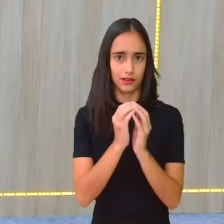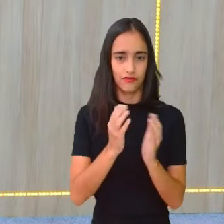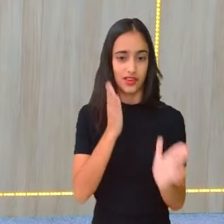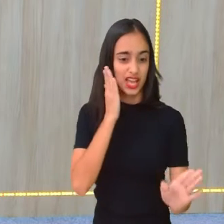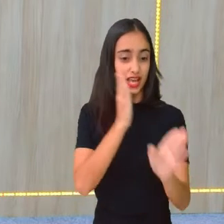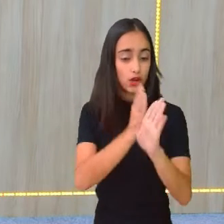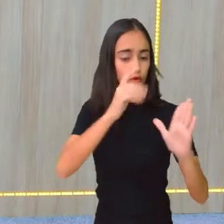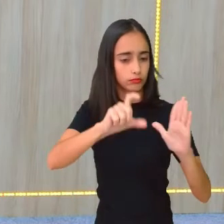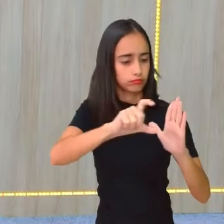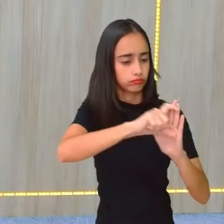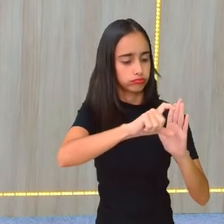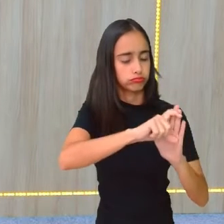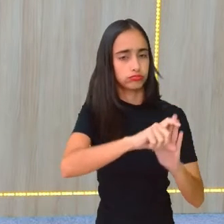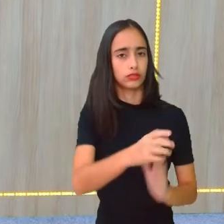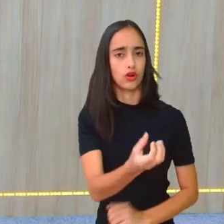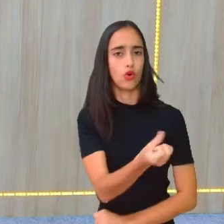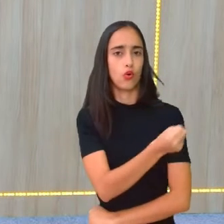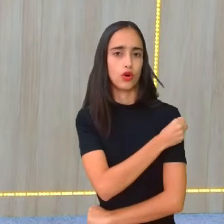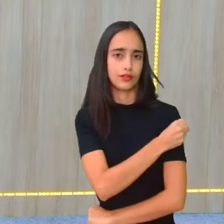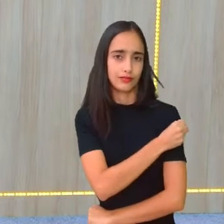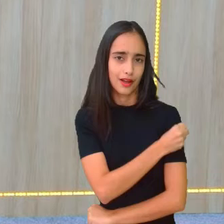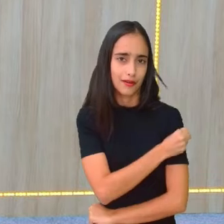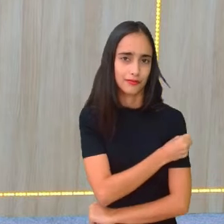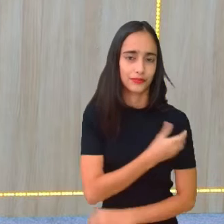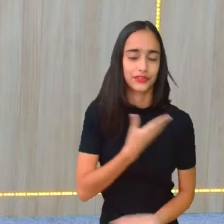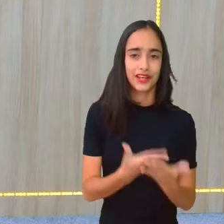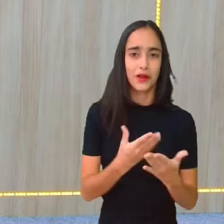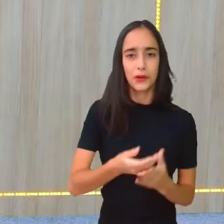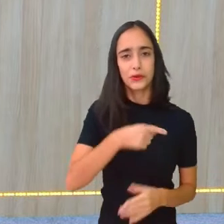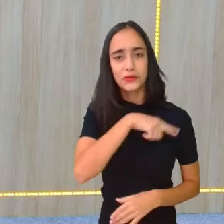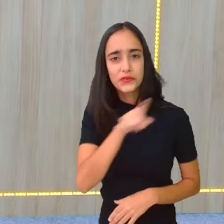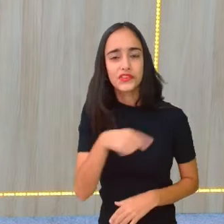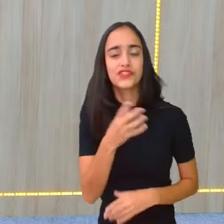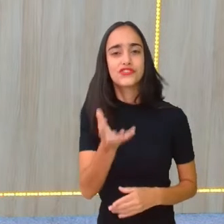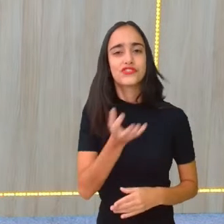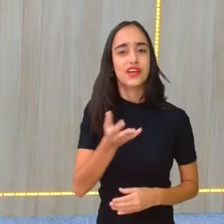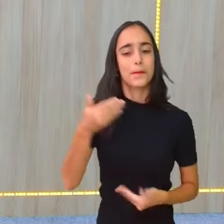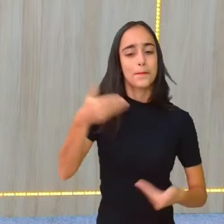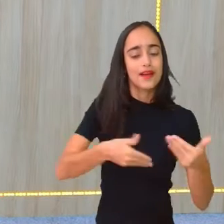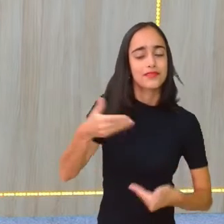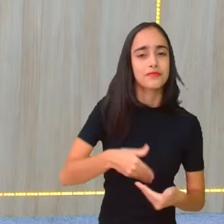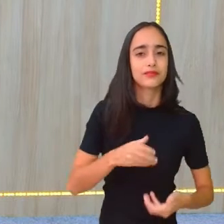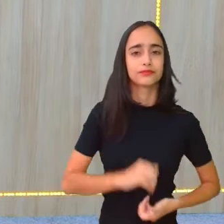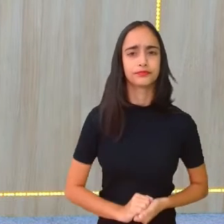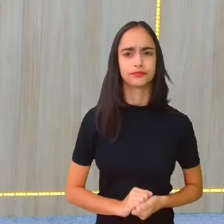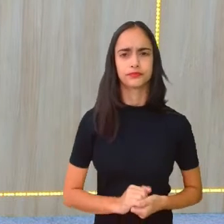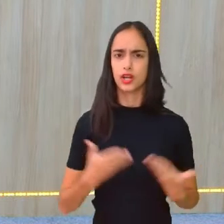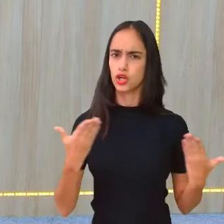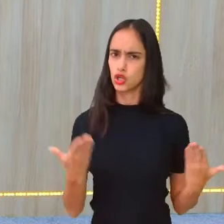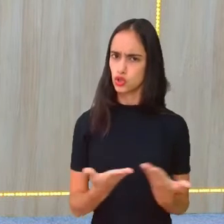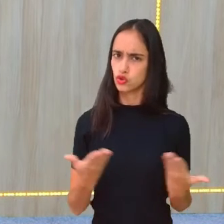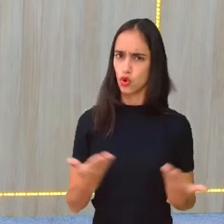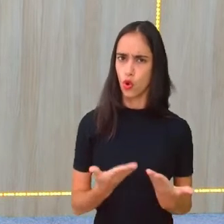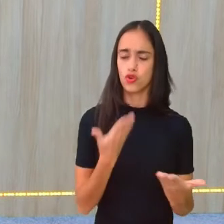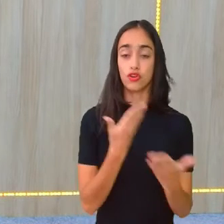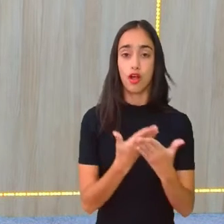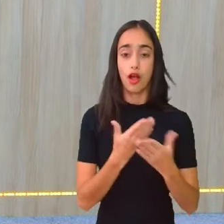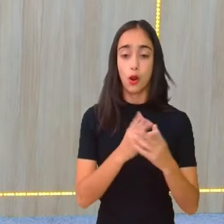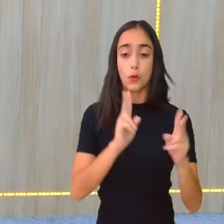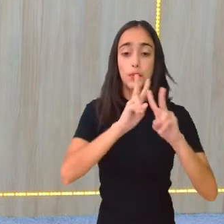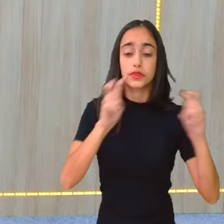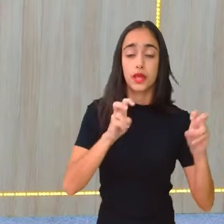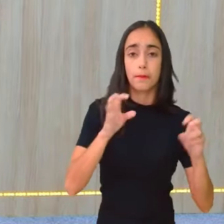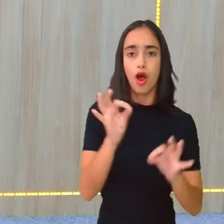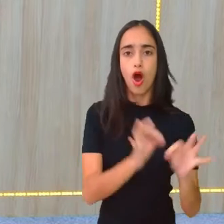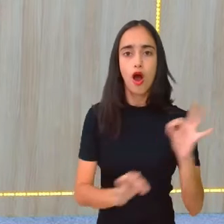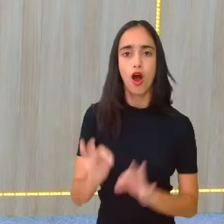aula que você quer comentar, tá certo? A aula de hoje é sobre organização de resumo, coisa muito importante que a gente